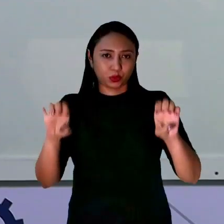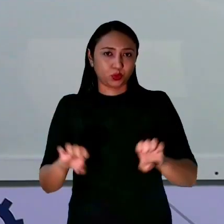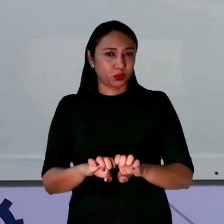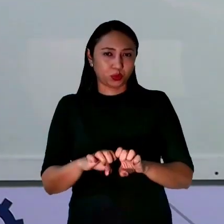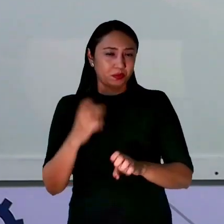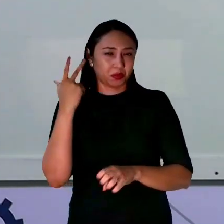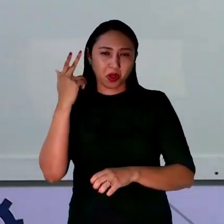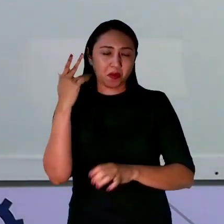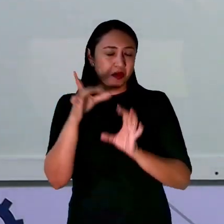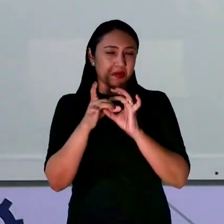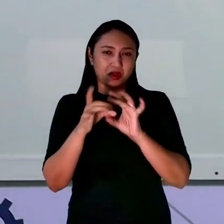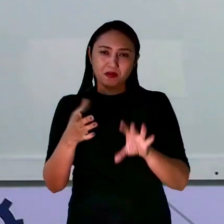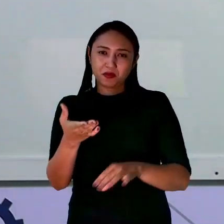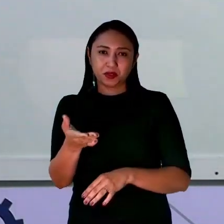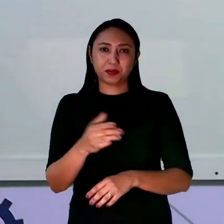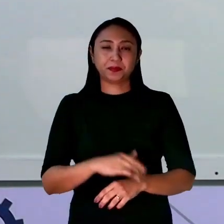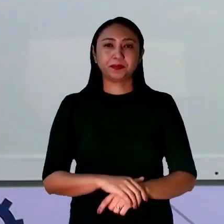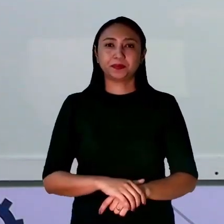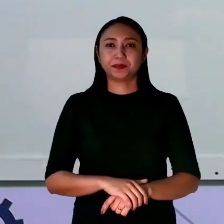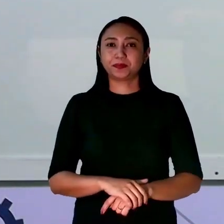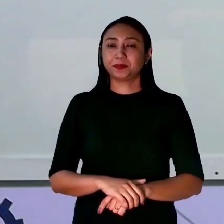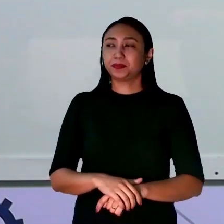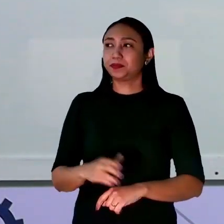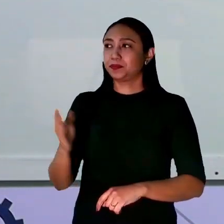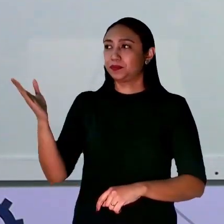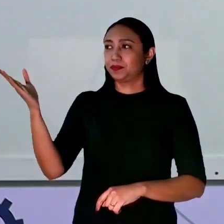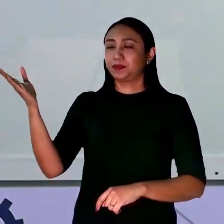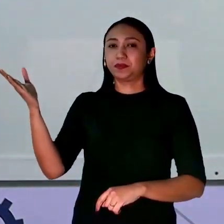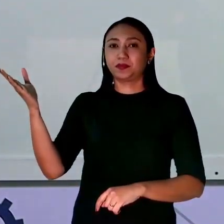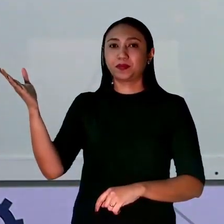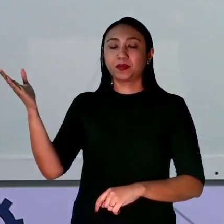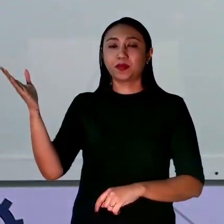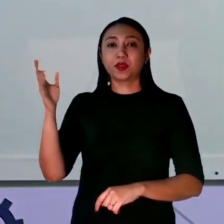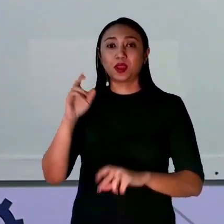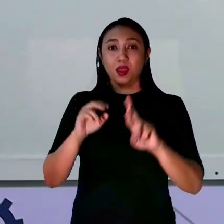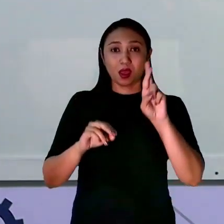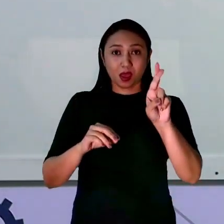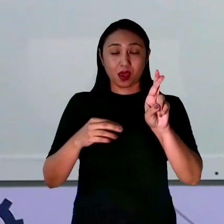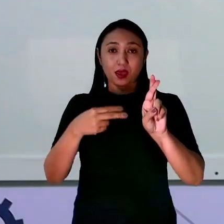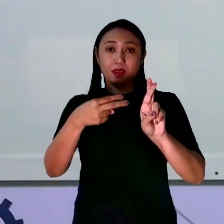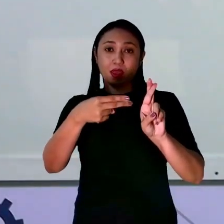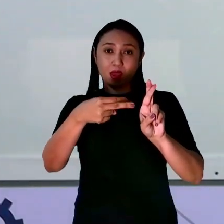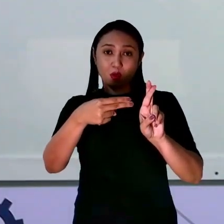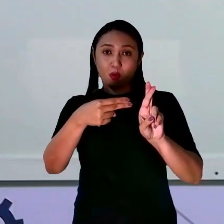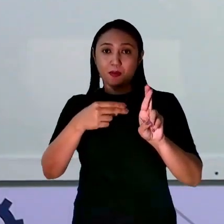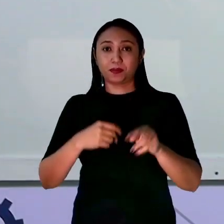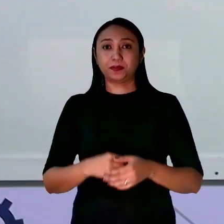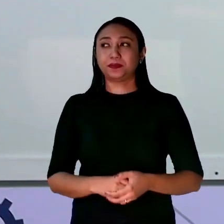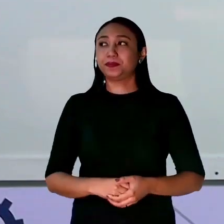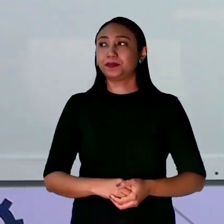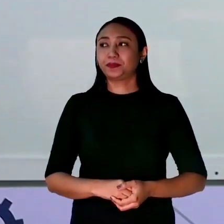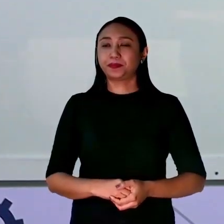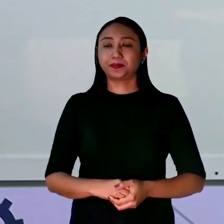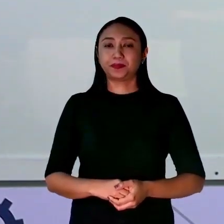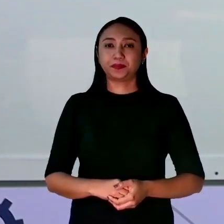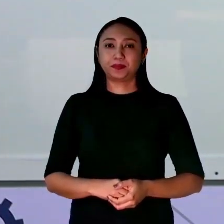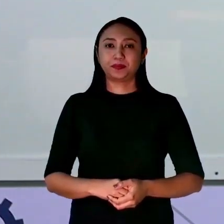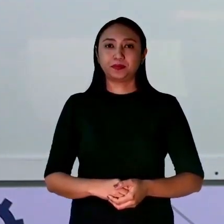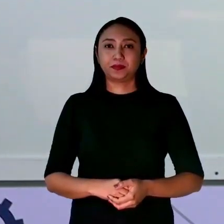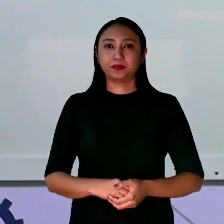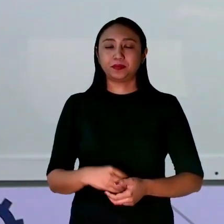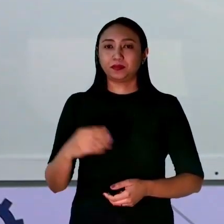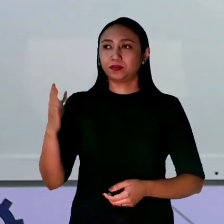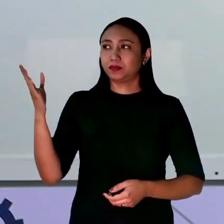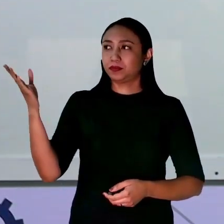vocês. O que você pode fazer? R vai ser igual a m sobre